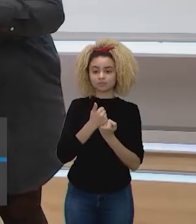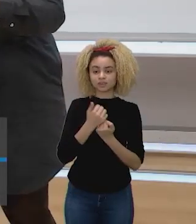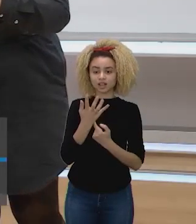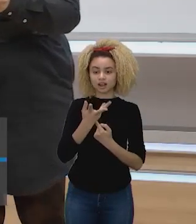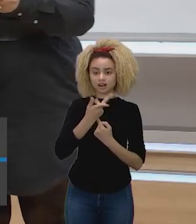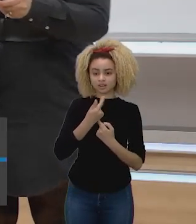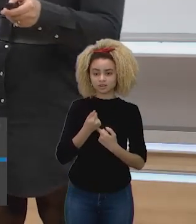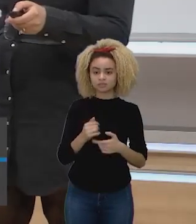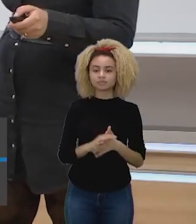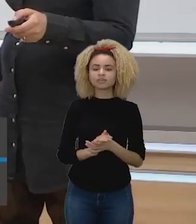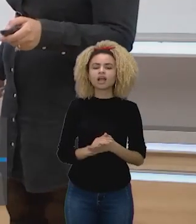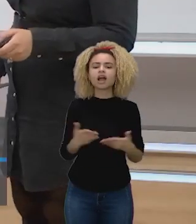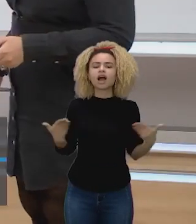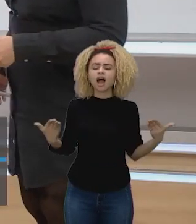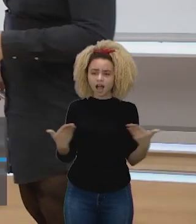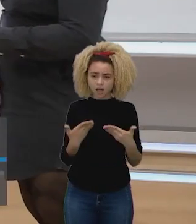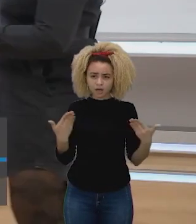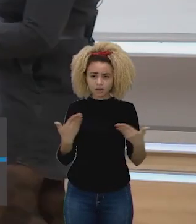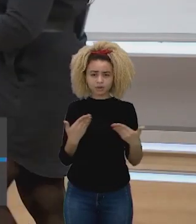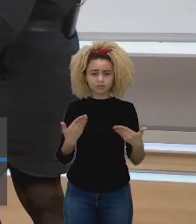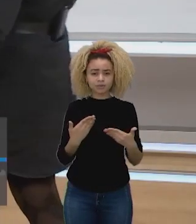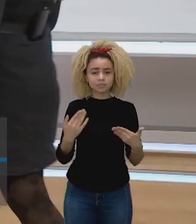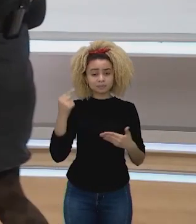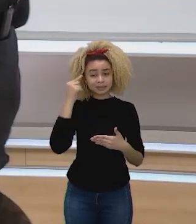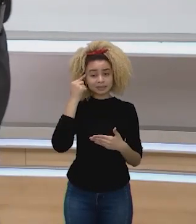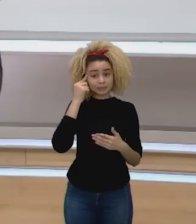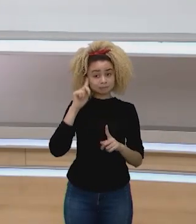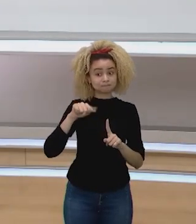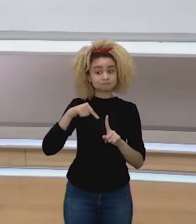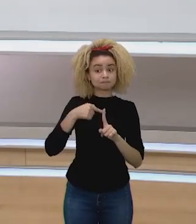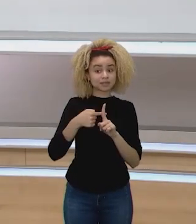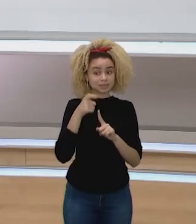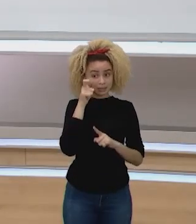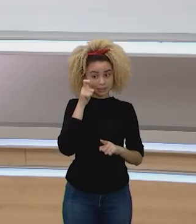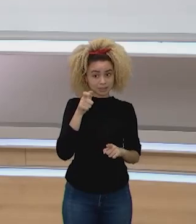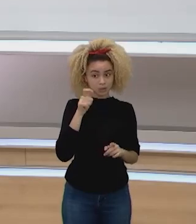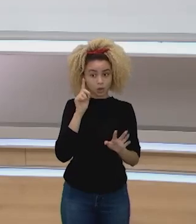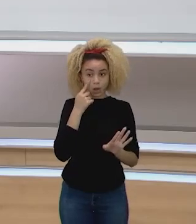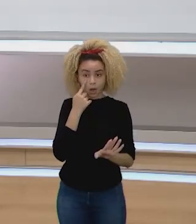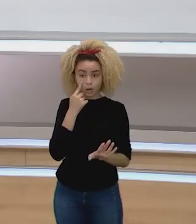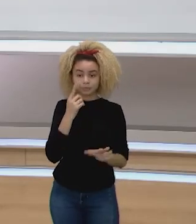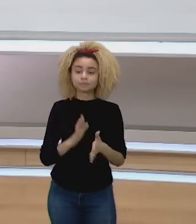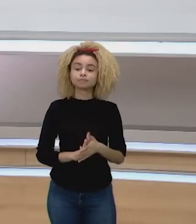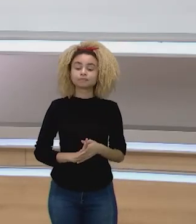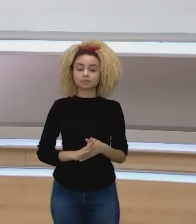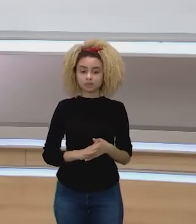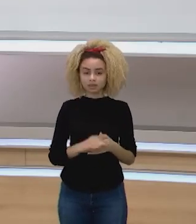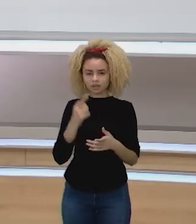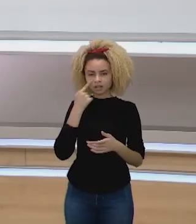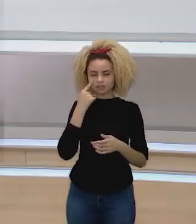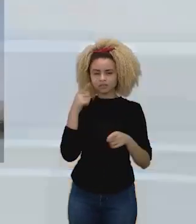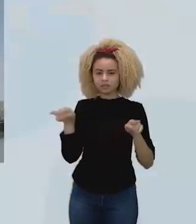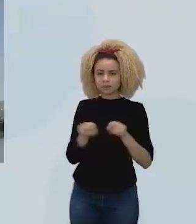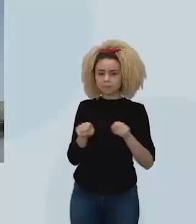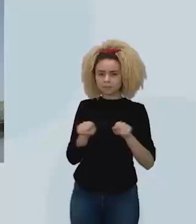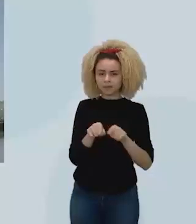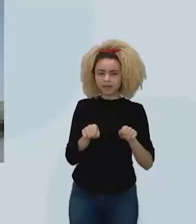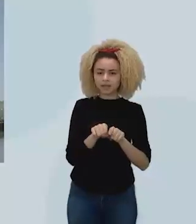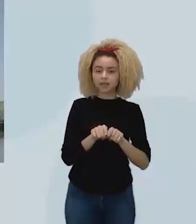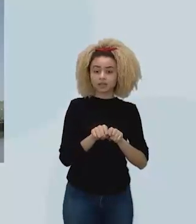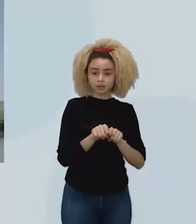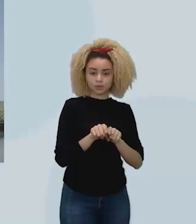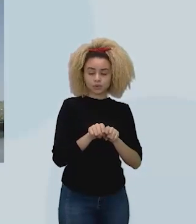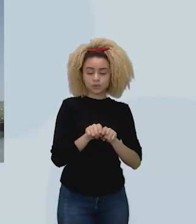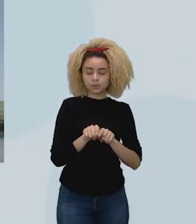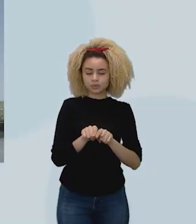tá? Vamos pensar aqui, ó, mais uma coisa aqui interessante, olha só. Então, gente, a gente observa também, né, além, né,